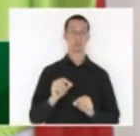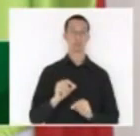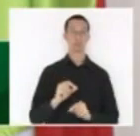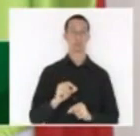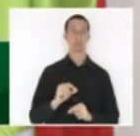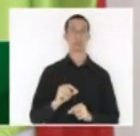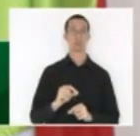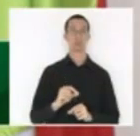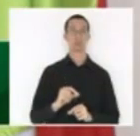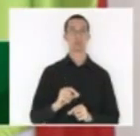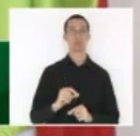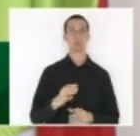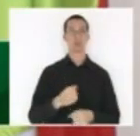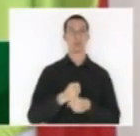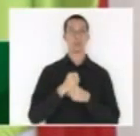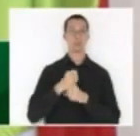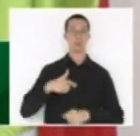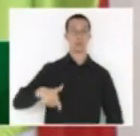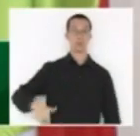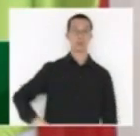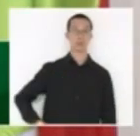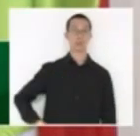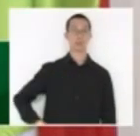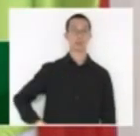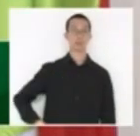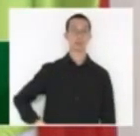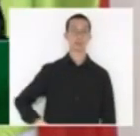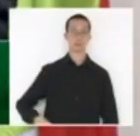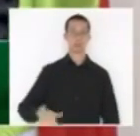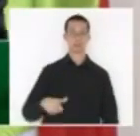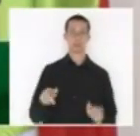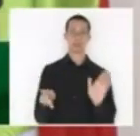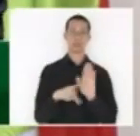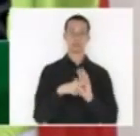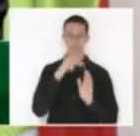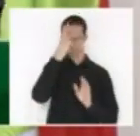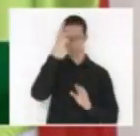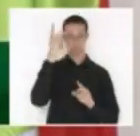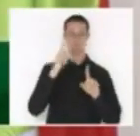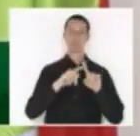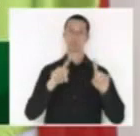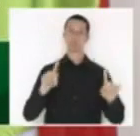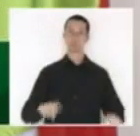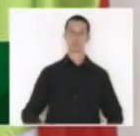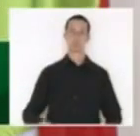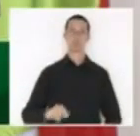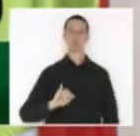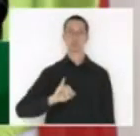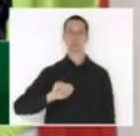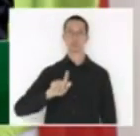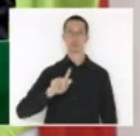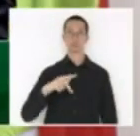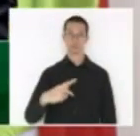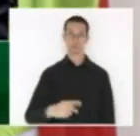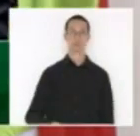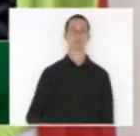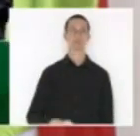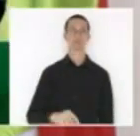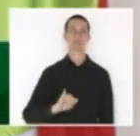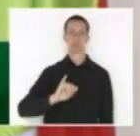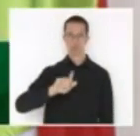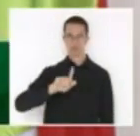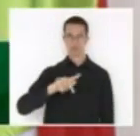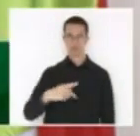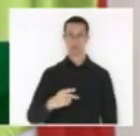os servidores do IGP. O IGP vai lá atender com a viatura caracterizada,